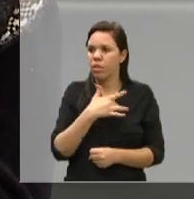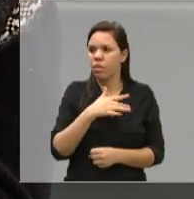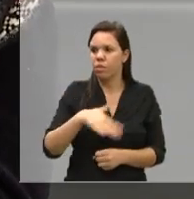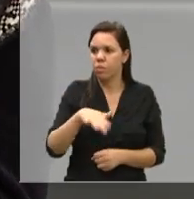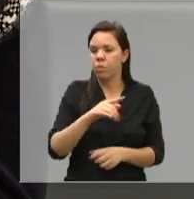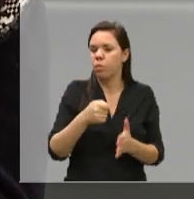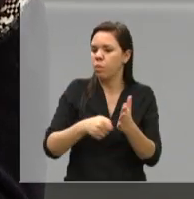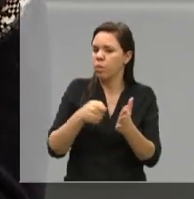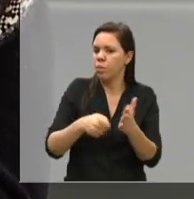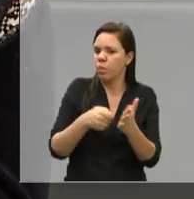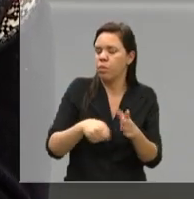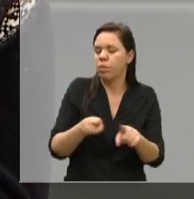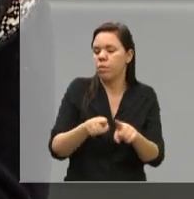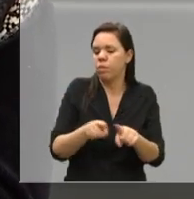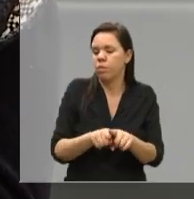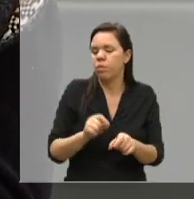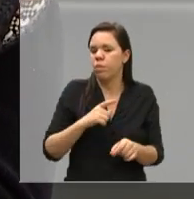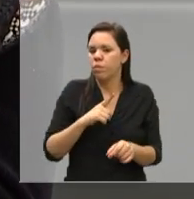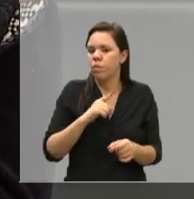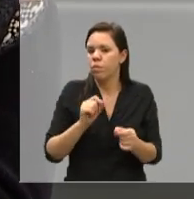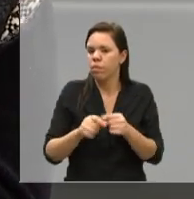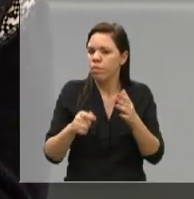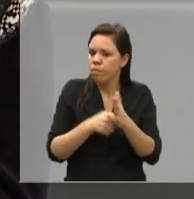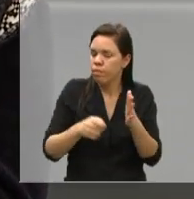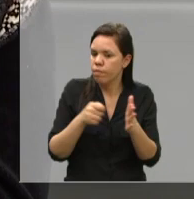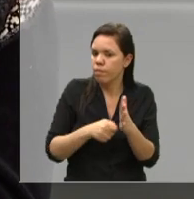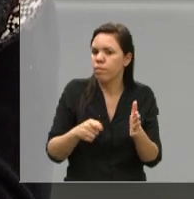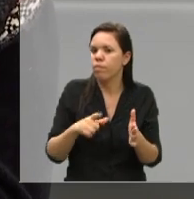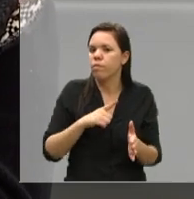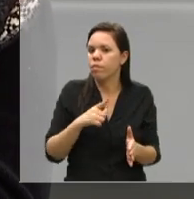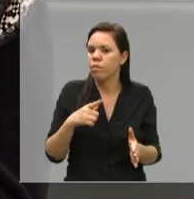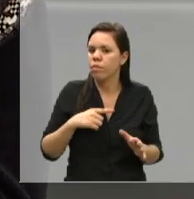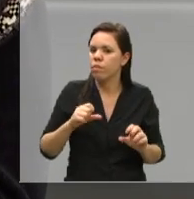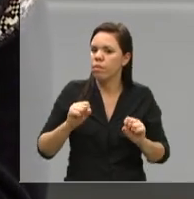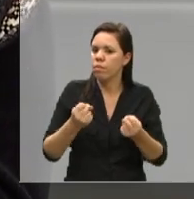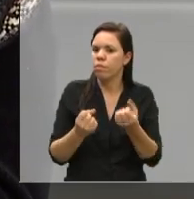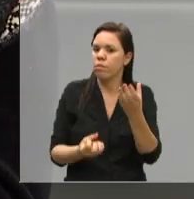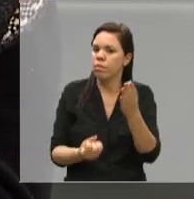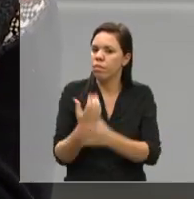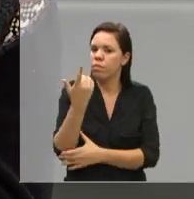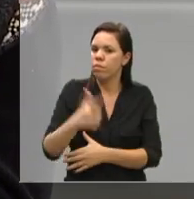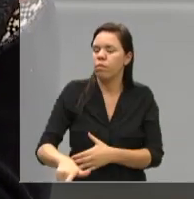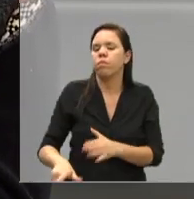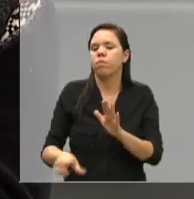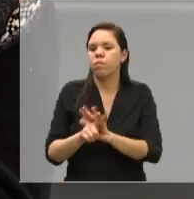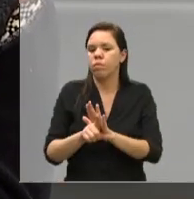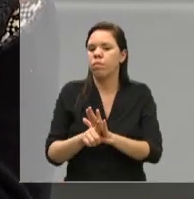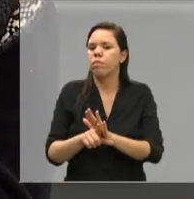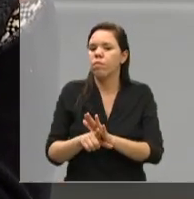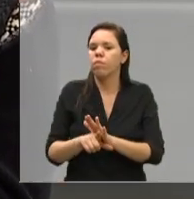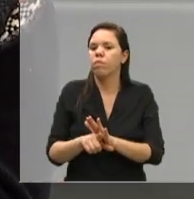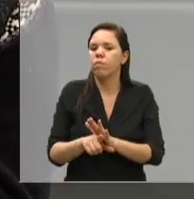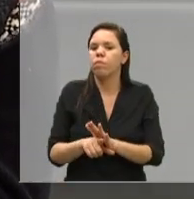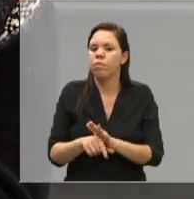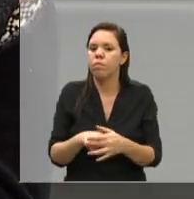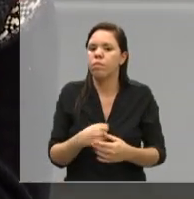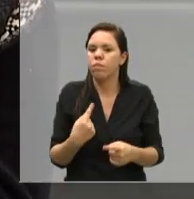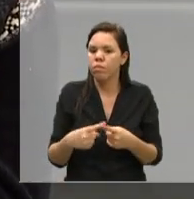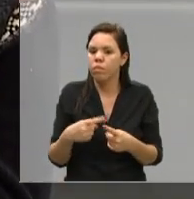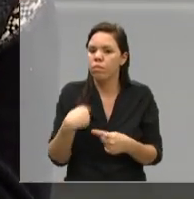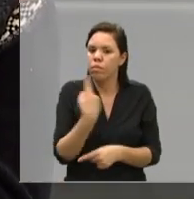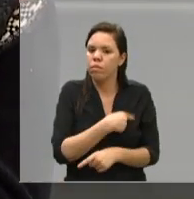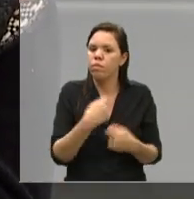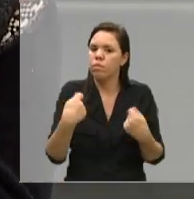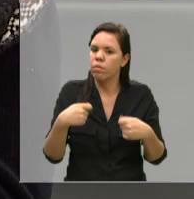estamos batalhando para que tenha a CPI da saúde, estamos batalhando para a revogação dessa lei, porque a gente